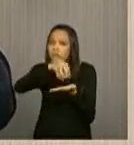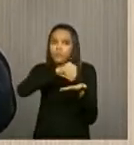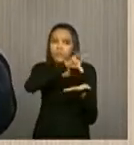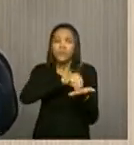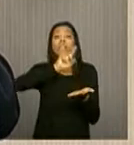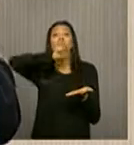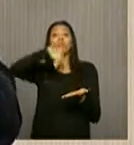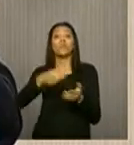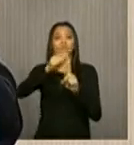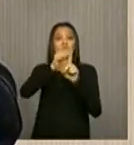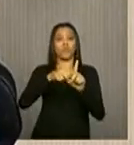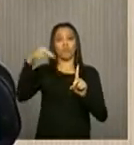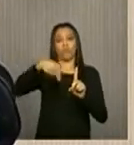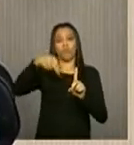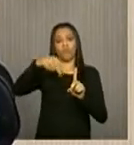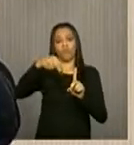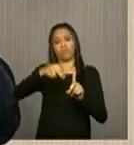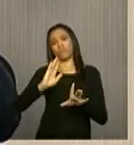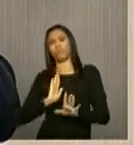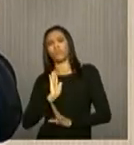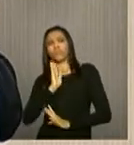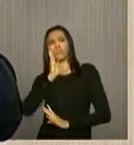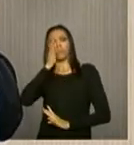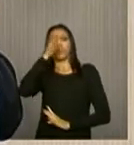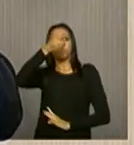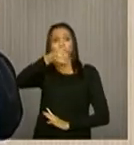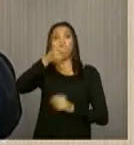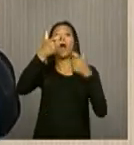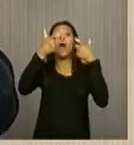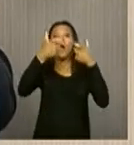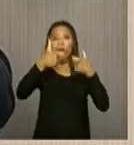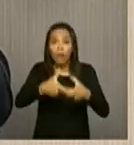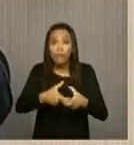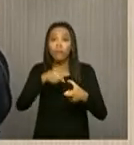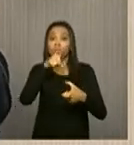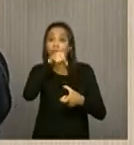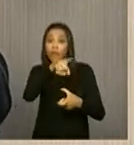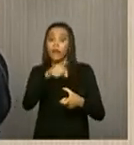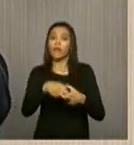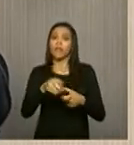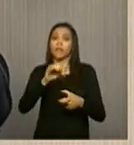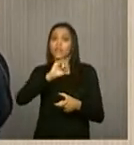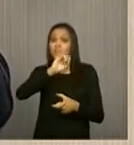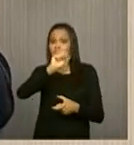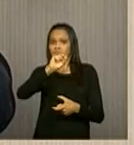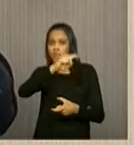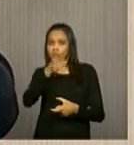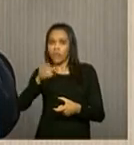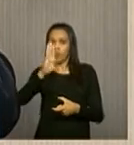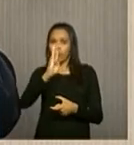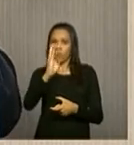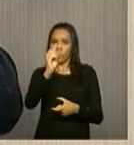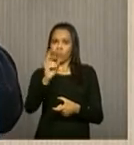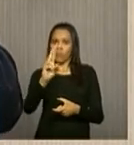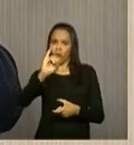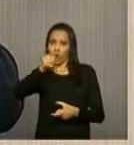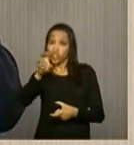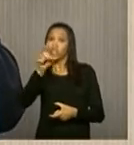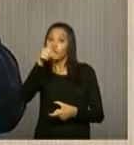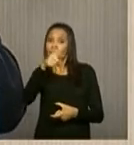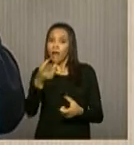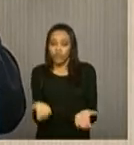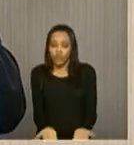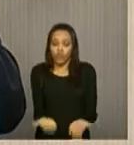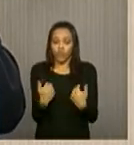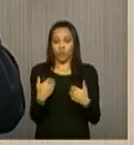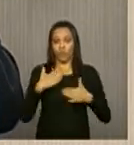equipe desse destino até o cemitério municipal de são borja onde fizemos um processo de exumação a grande